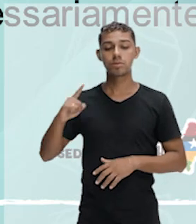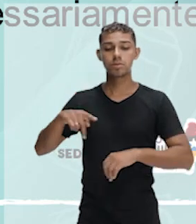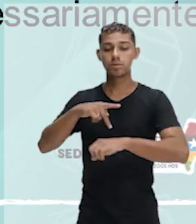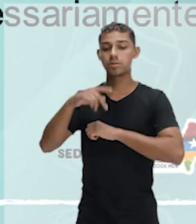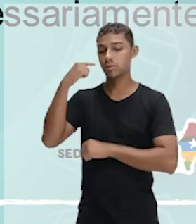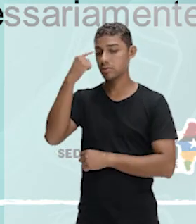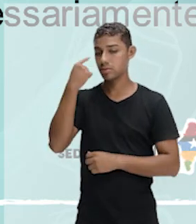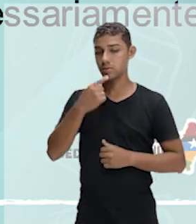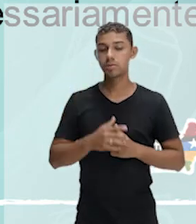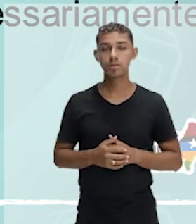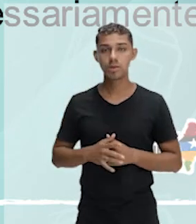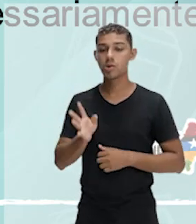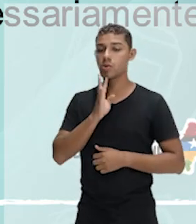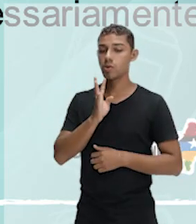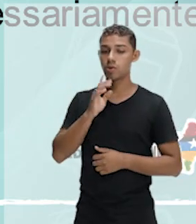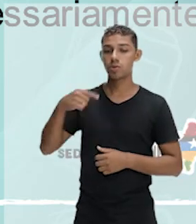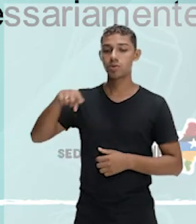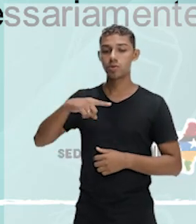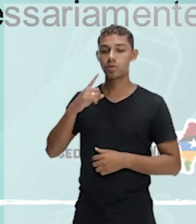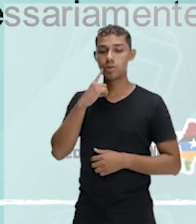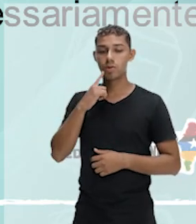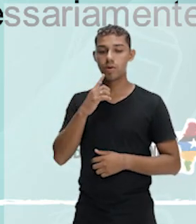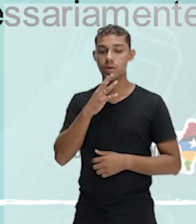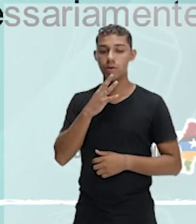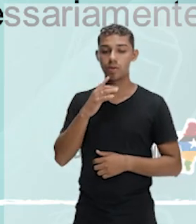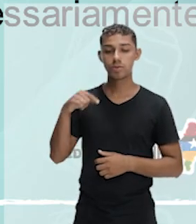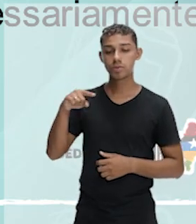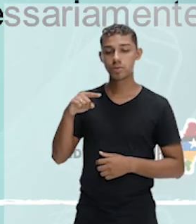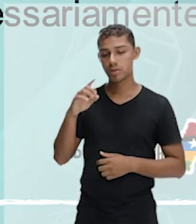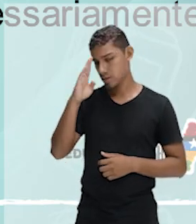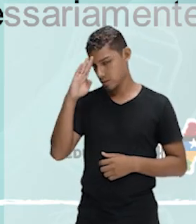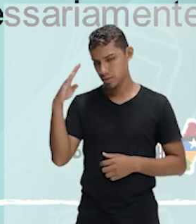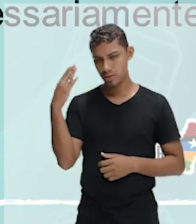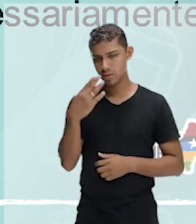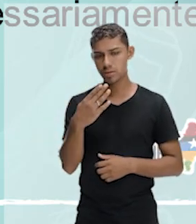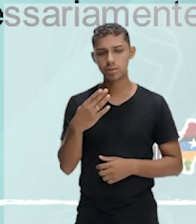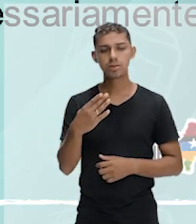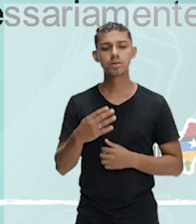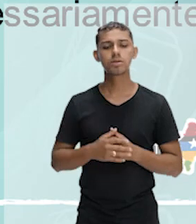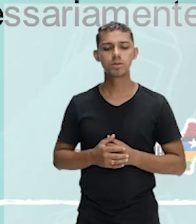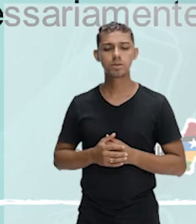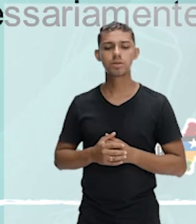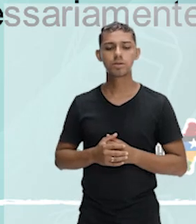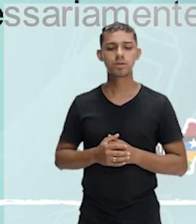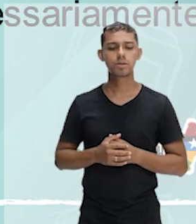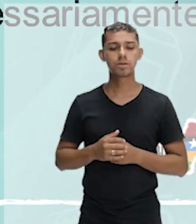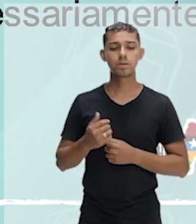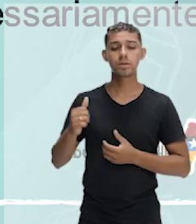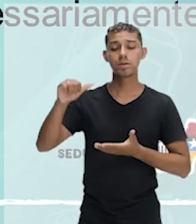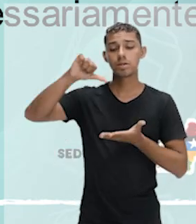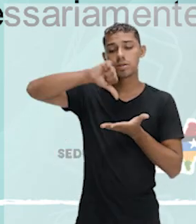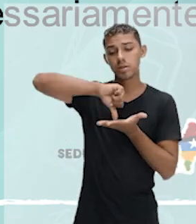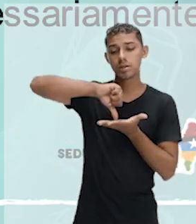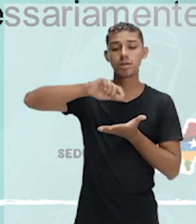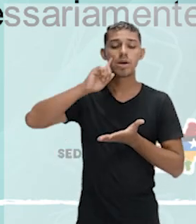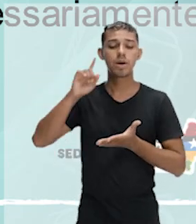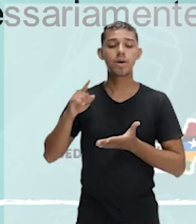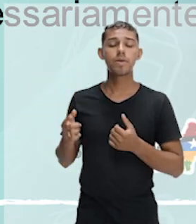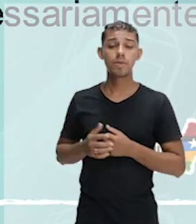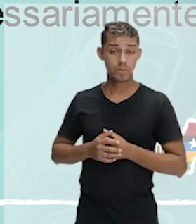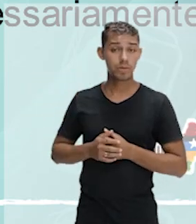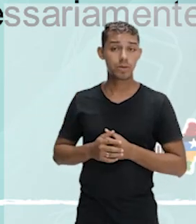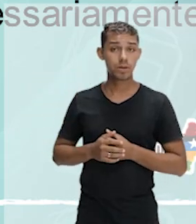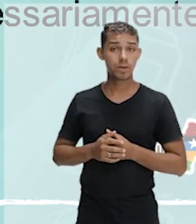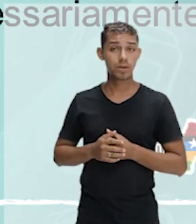Espanha. É conhecido que o sistema de transporte público das principais capitais europeias são